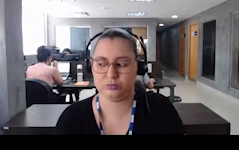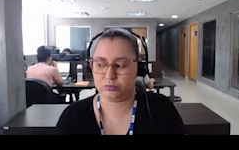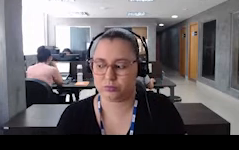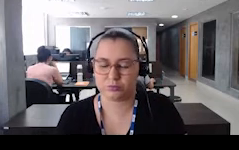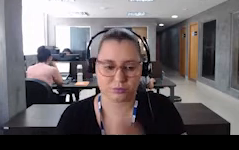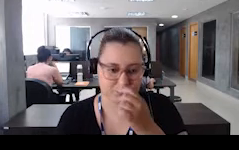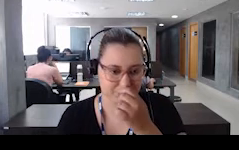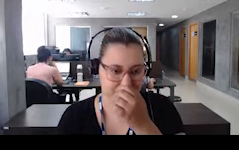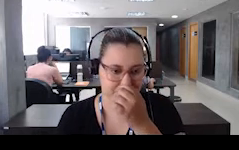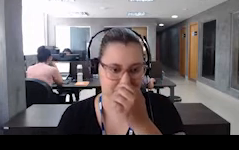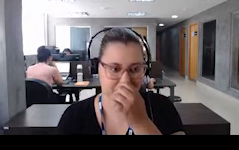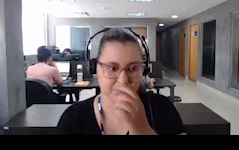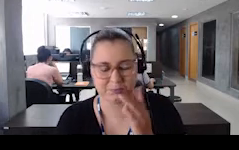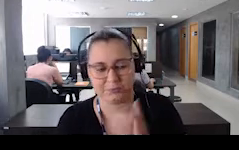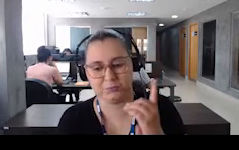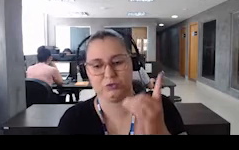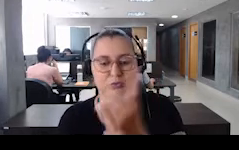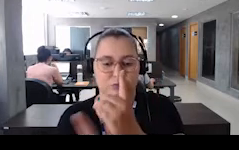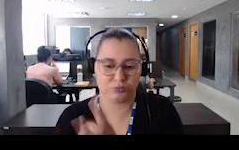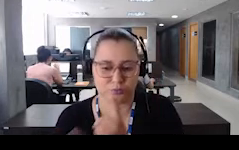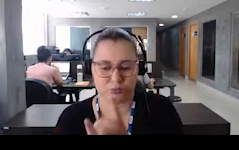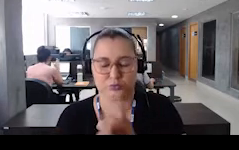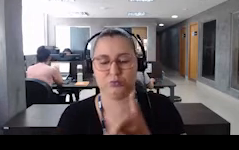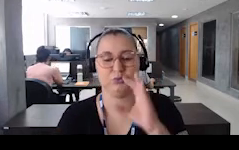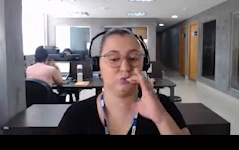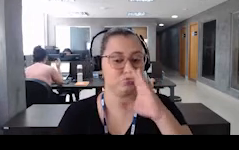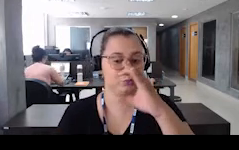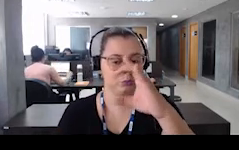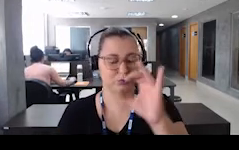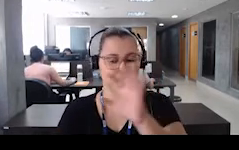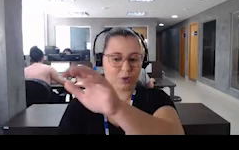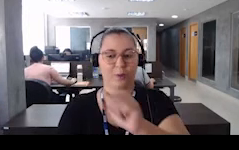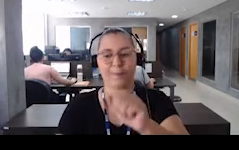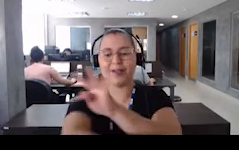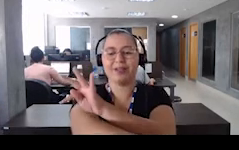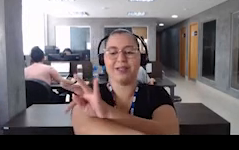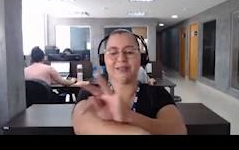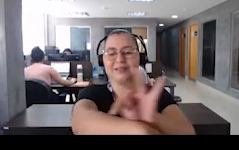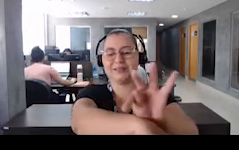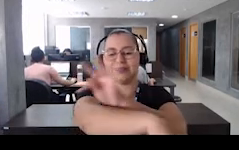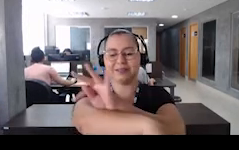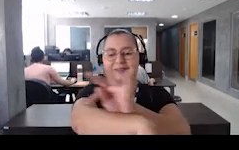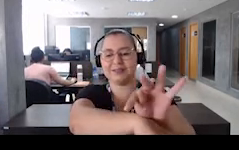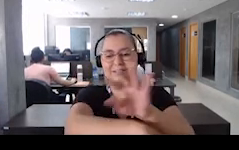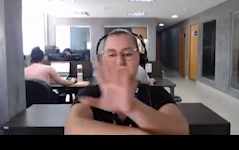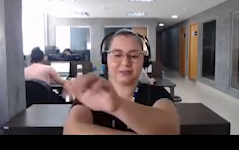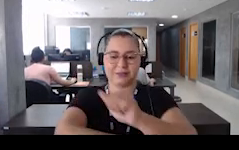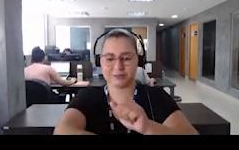Aqui, ó. Quero achar a corrente, eu fiz o quê? Vou esconder a corrente. Eu pego a tensão e divido